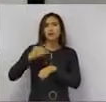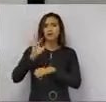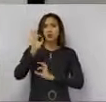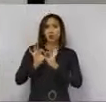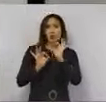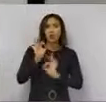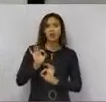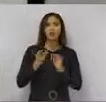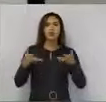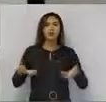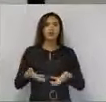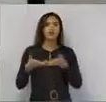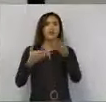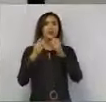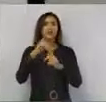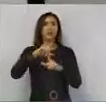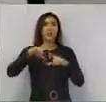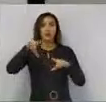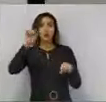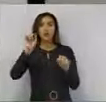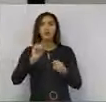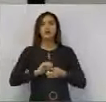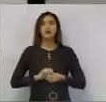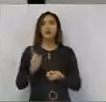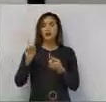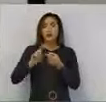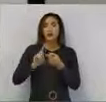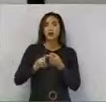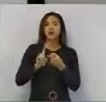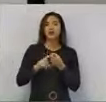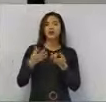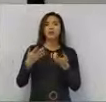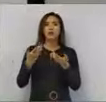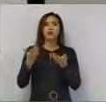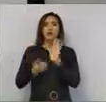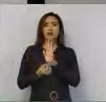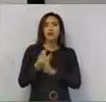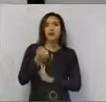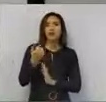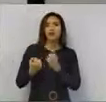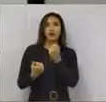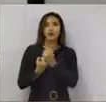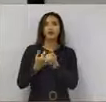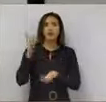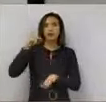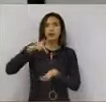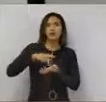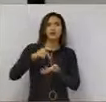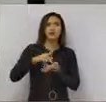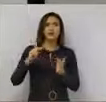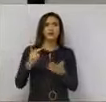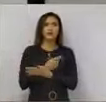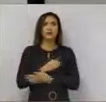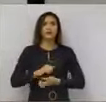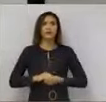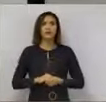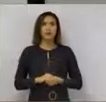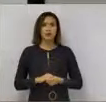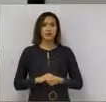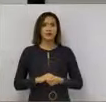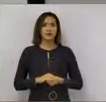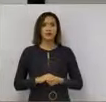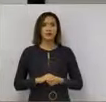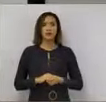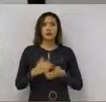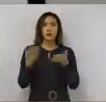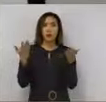de investimentos da COSAMPA e até então estavam sem financiamento para a sua efetiva execução. Então, a partir de hoje,